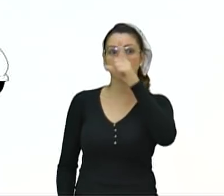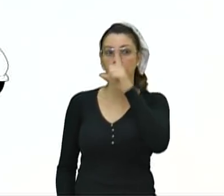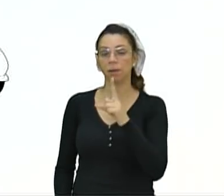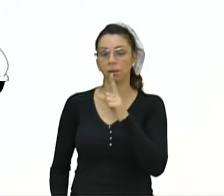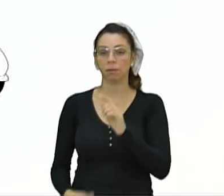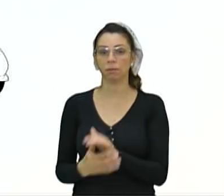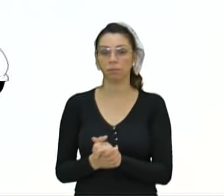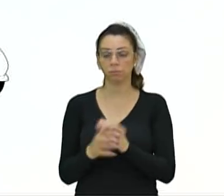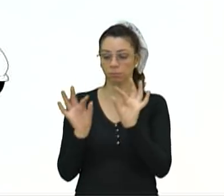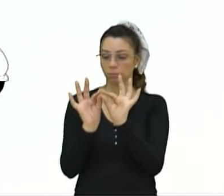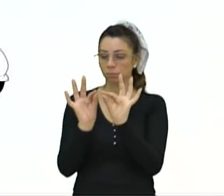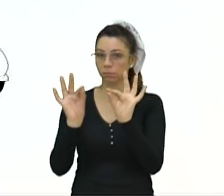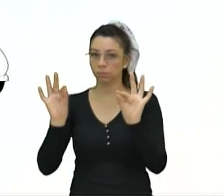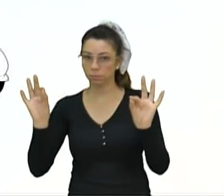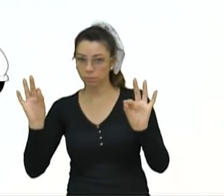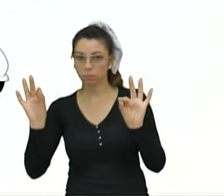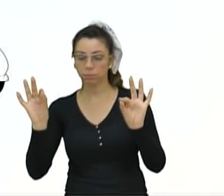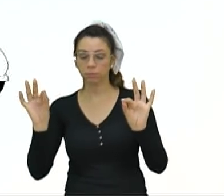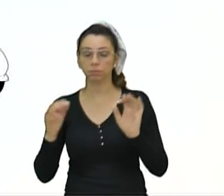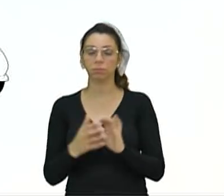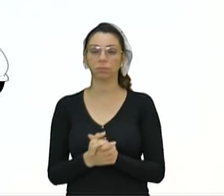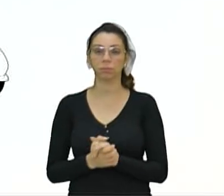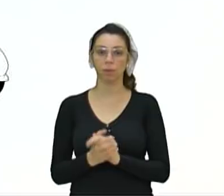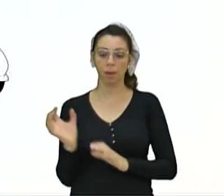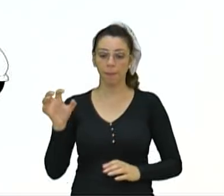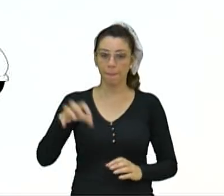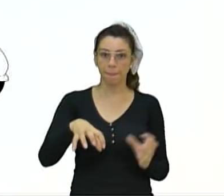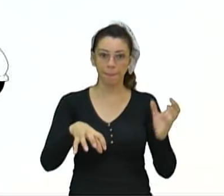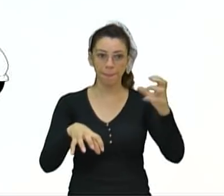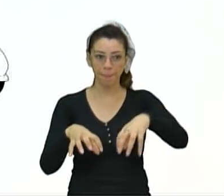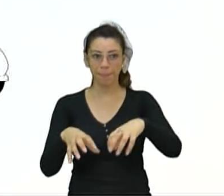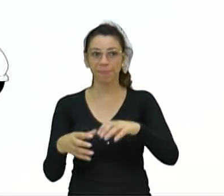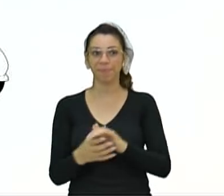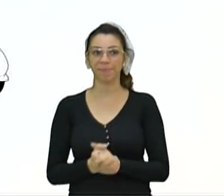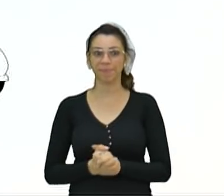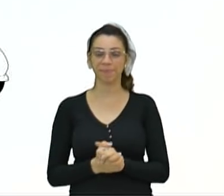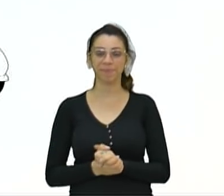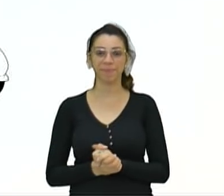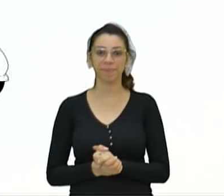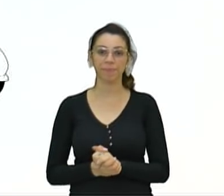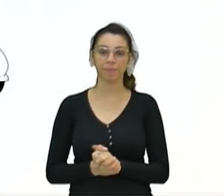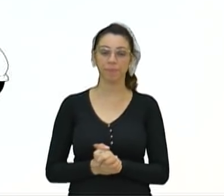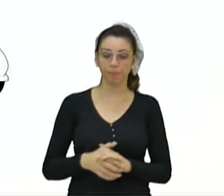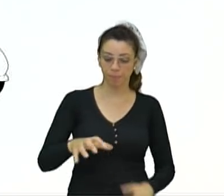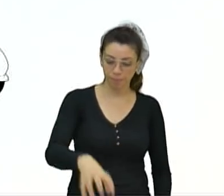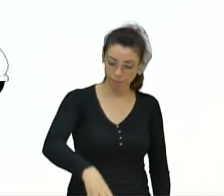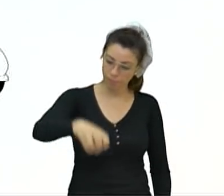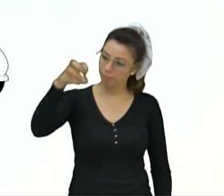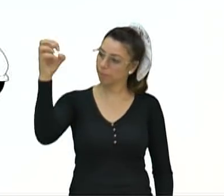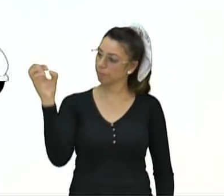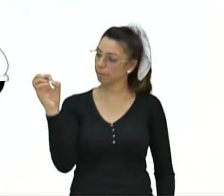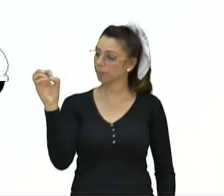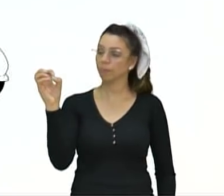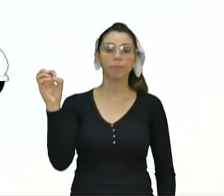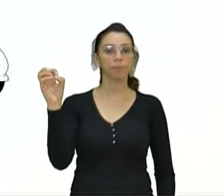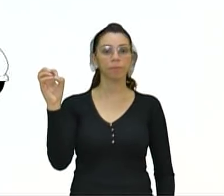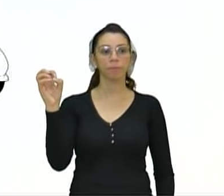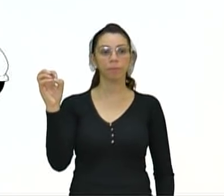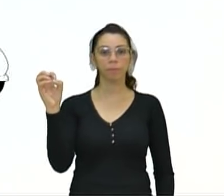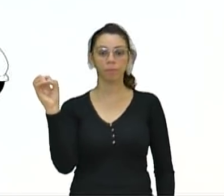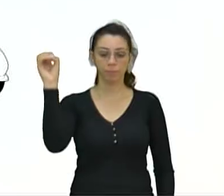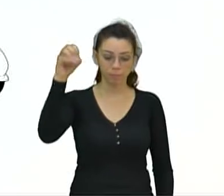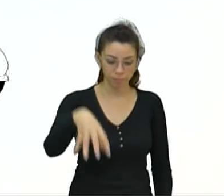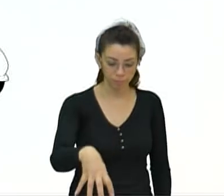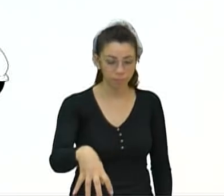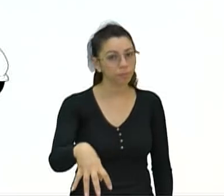professora grifou com reposição, tá? Agora é com reposição. Então, eu fui lá, tirei uma bola e coloquei ela